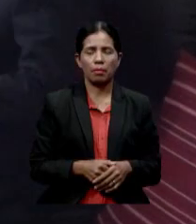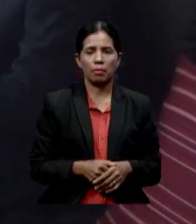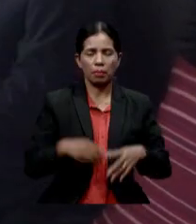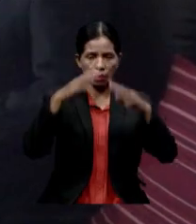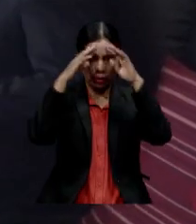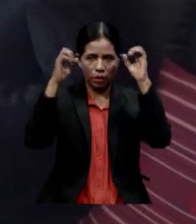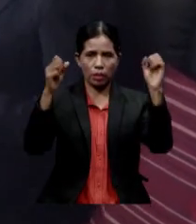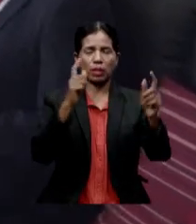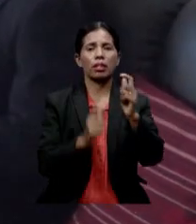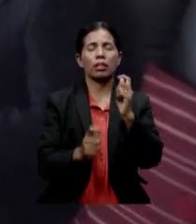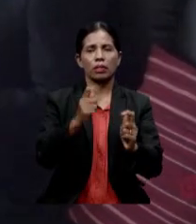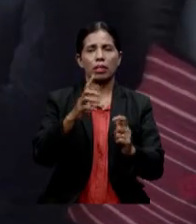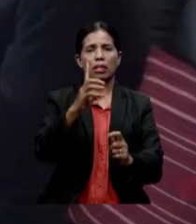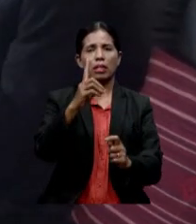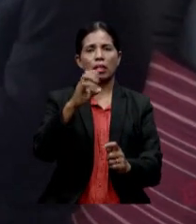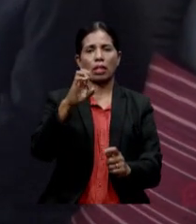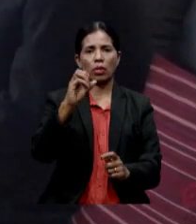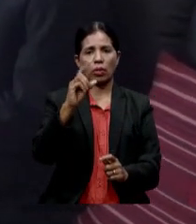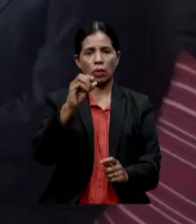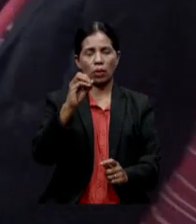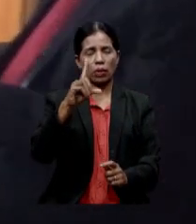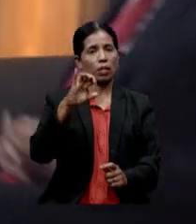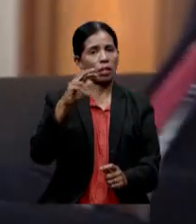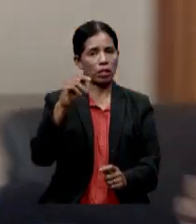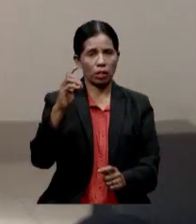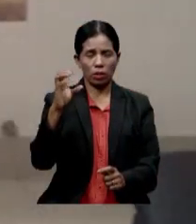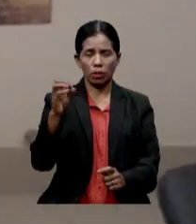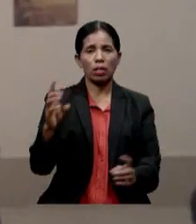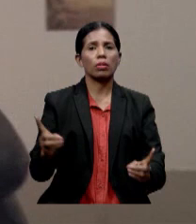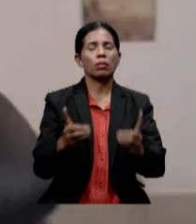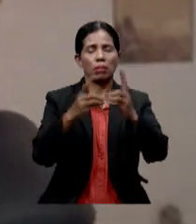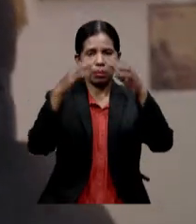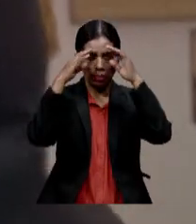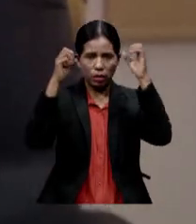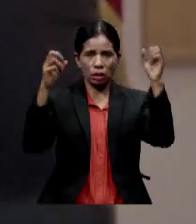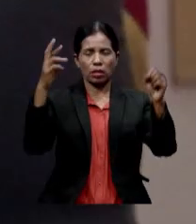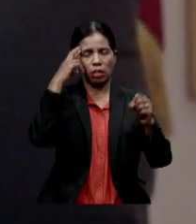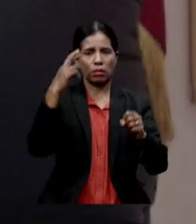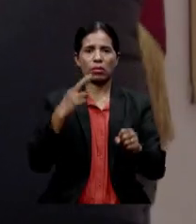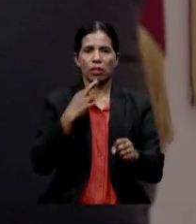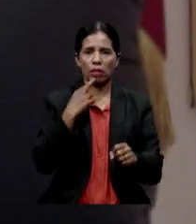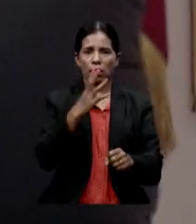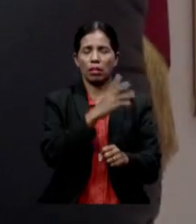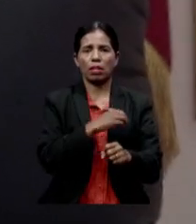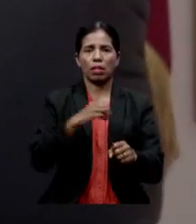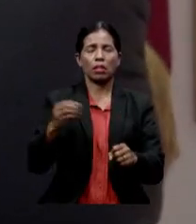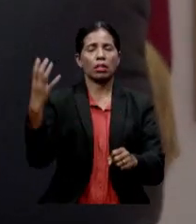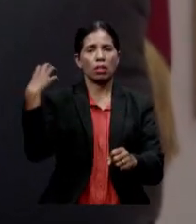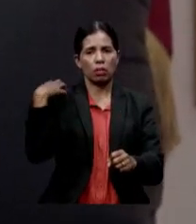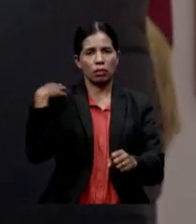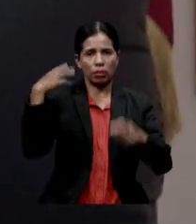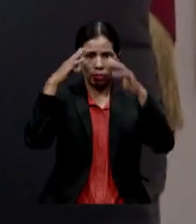Presidente Tribunal Recurso Deolino dos Santos Terçani rassurumalo o Presidente República José Ramos Horta e a